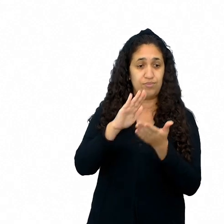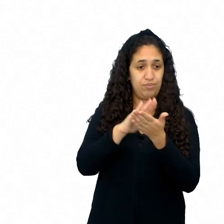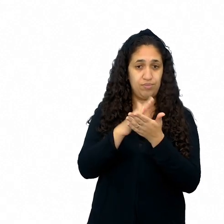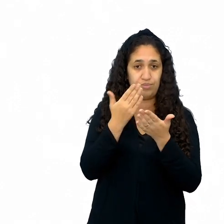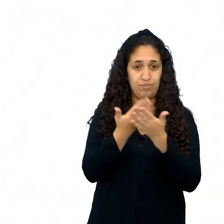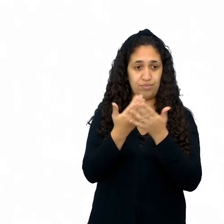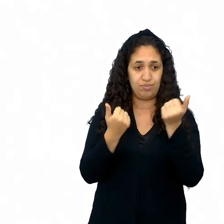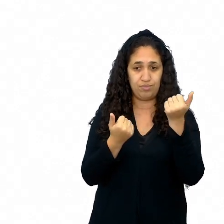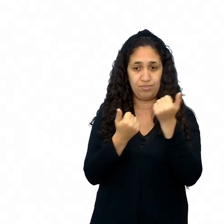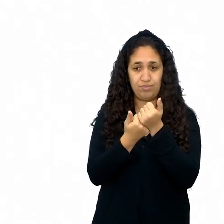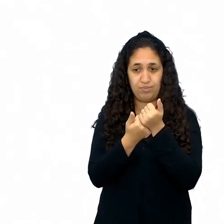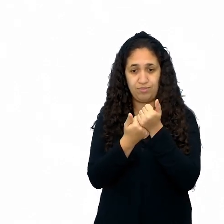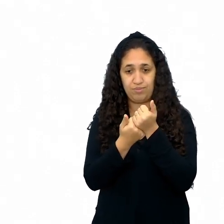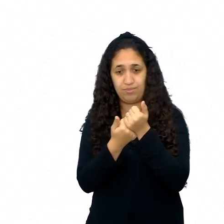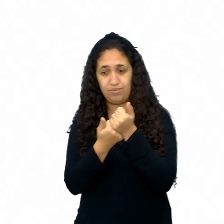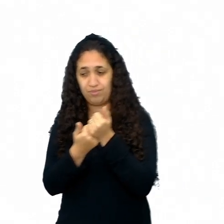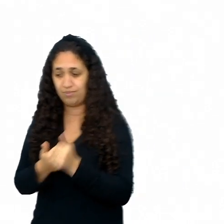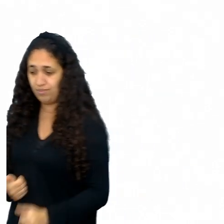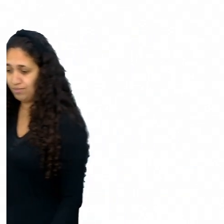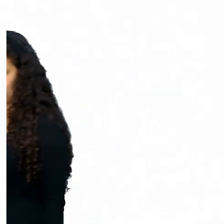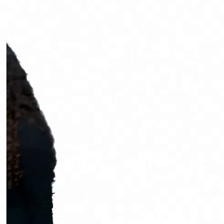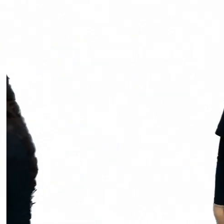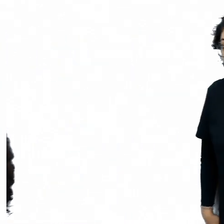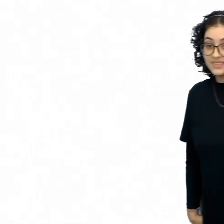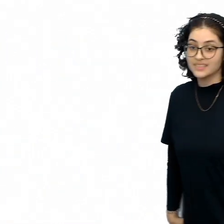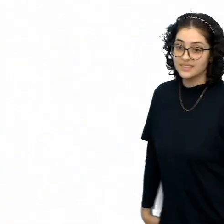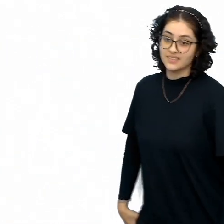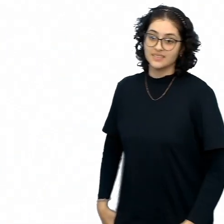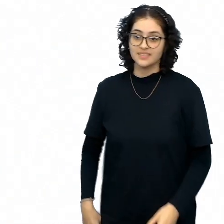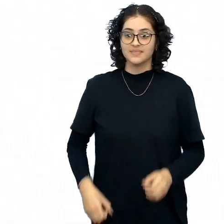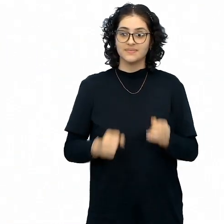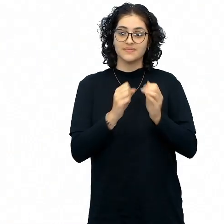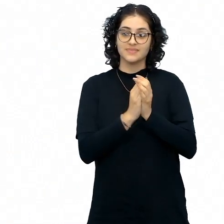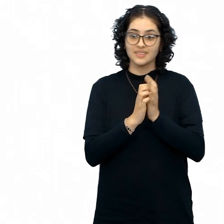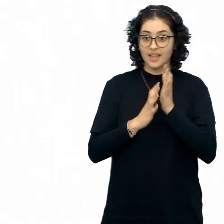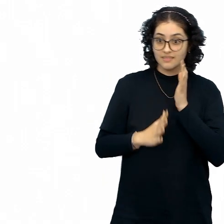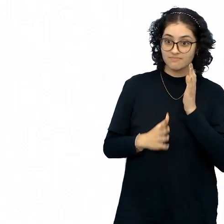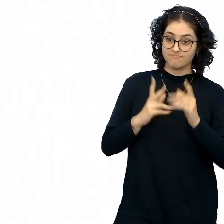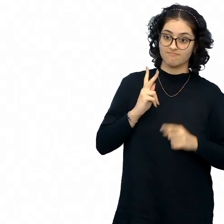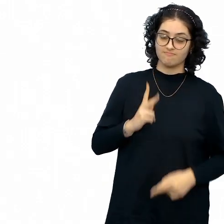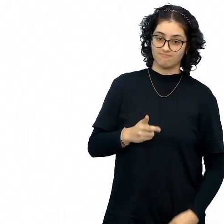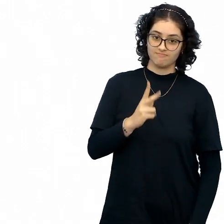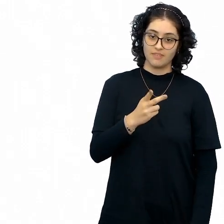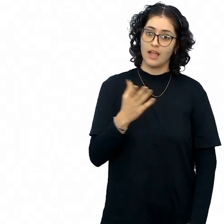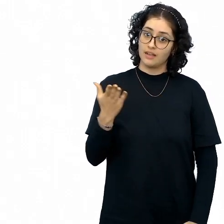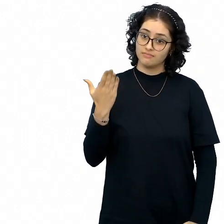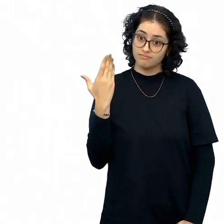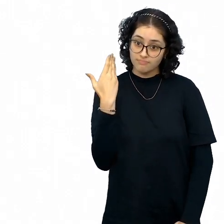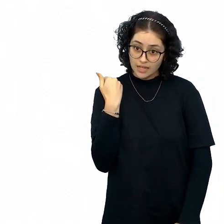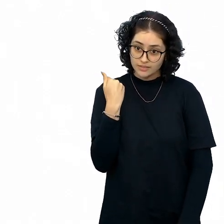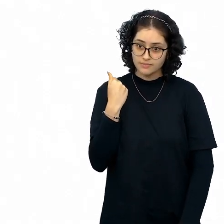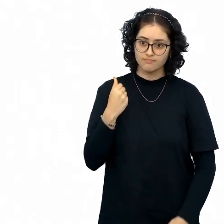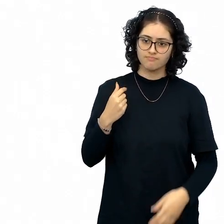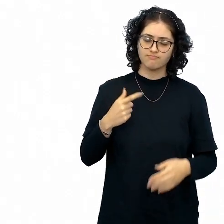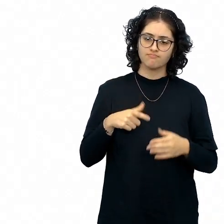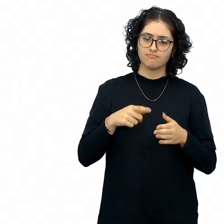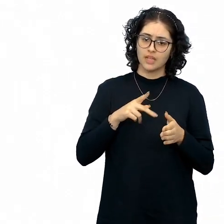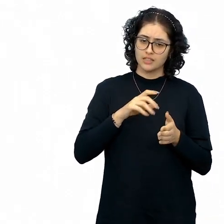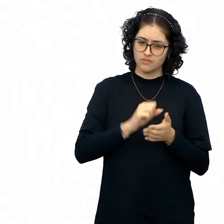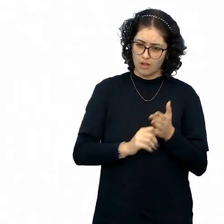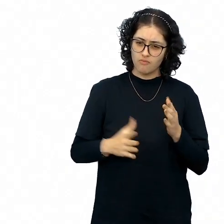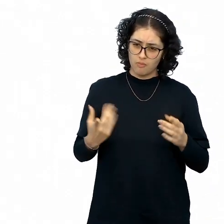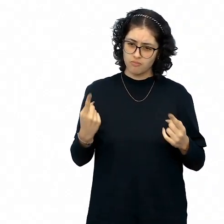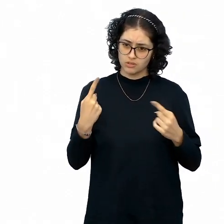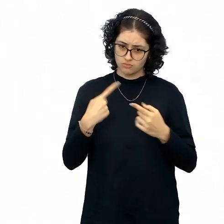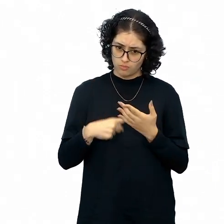mais direta, aí, então, das atividades da sequência. Mas antes de seguirmos para as atividades, vamos fazer um combinado